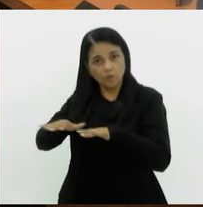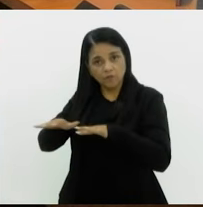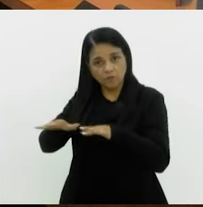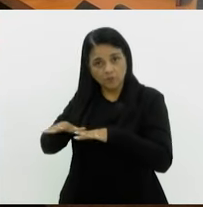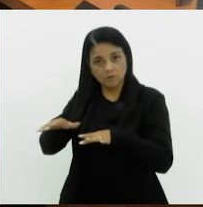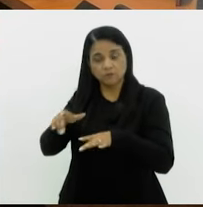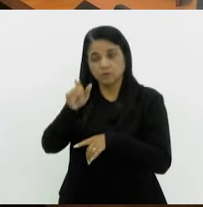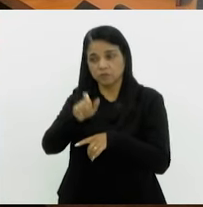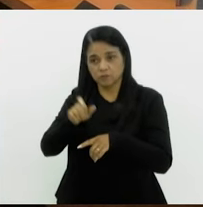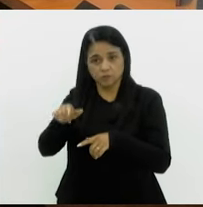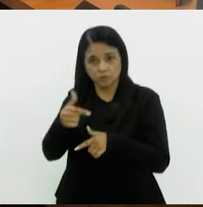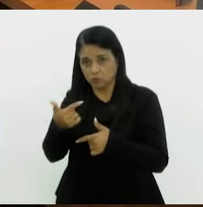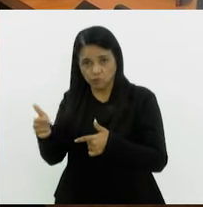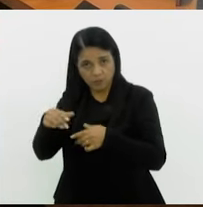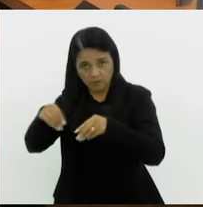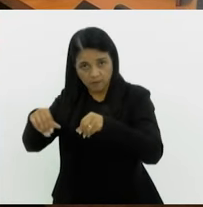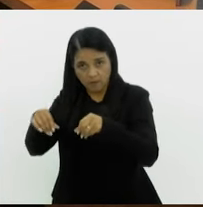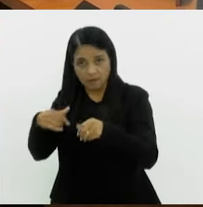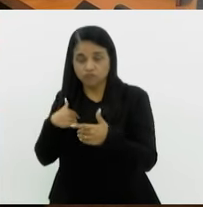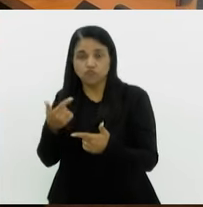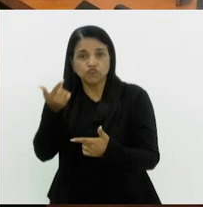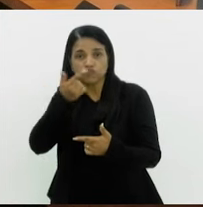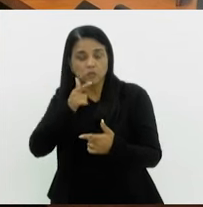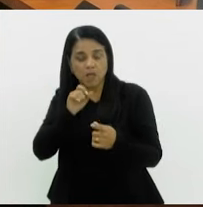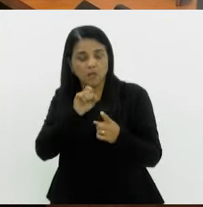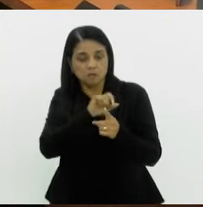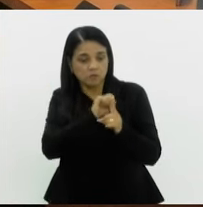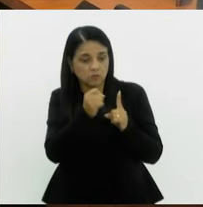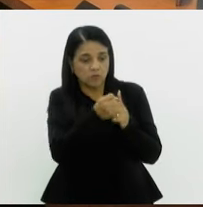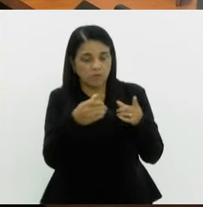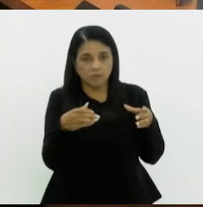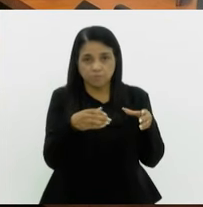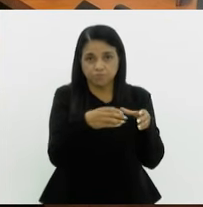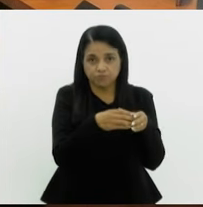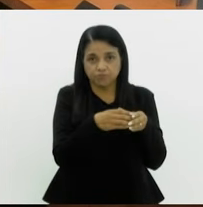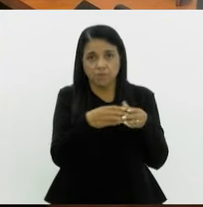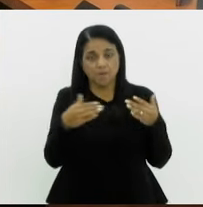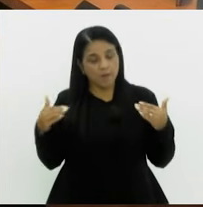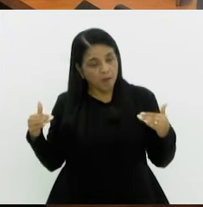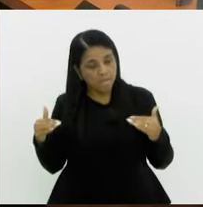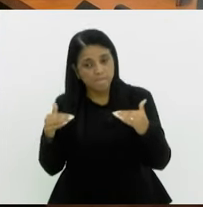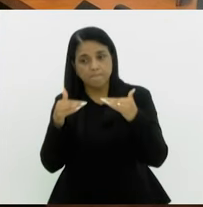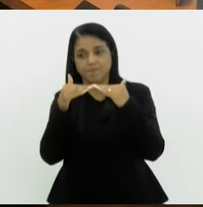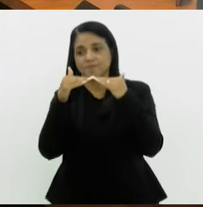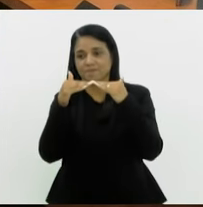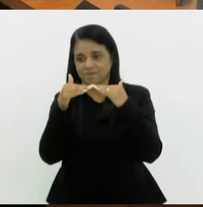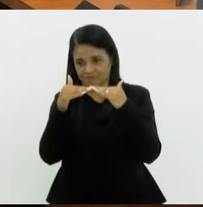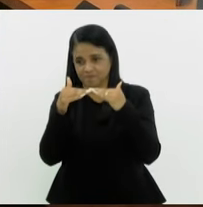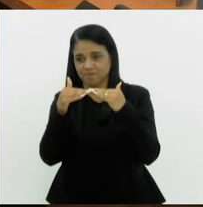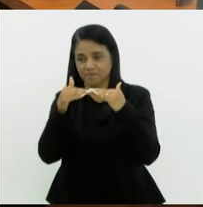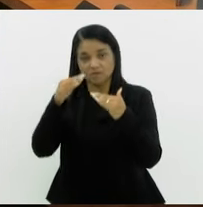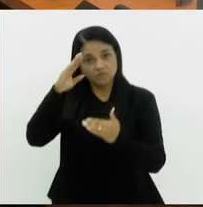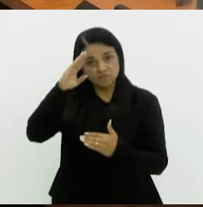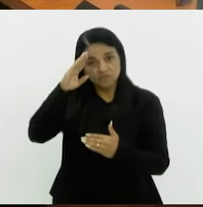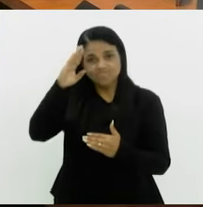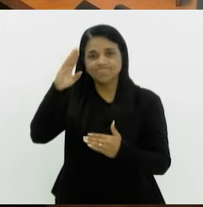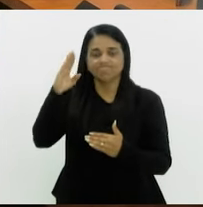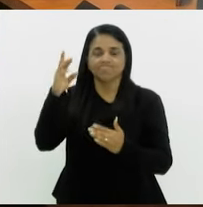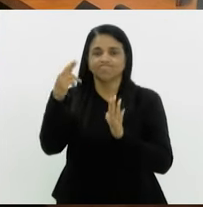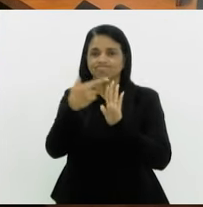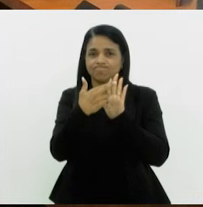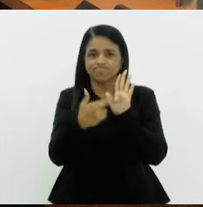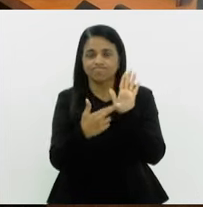consegue trazer parte da sociedade brasileira ao encontro dos seus princípios, dos